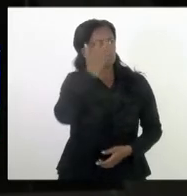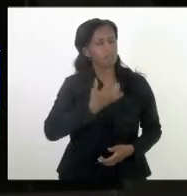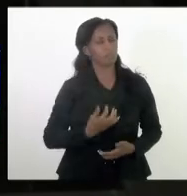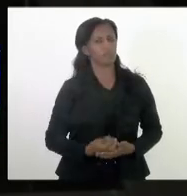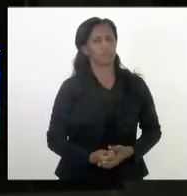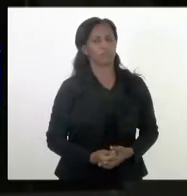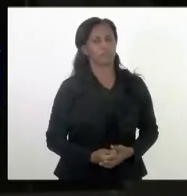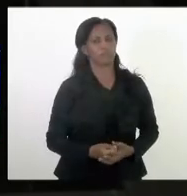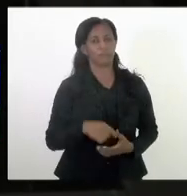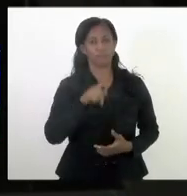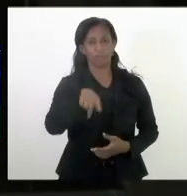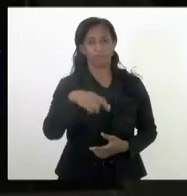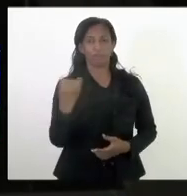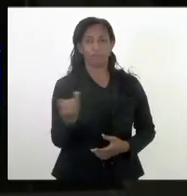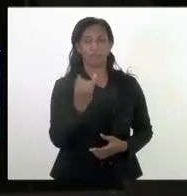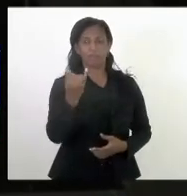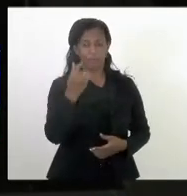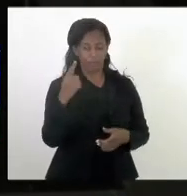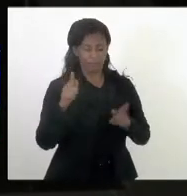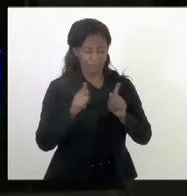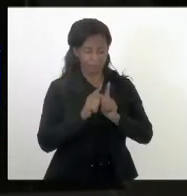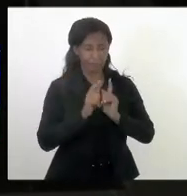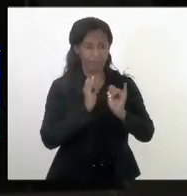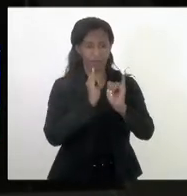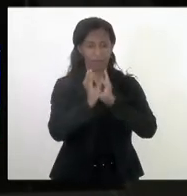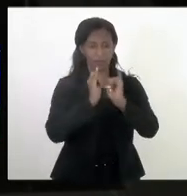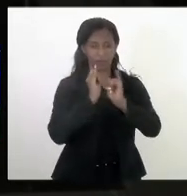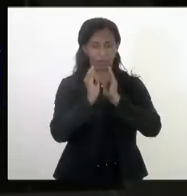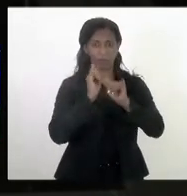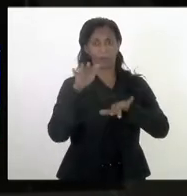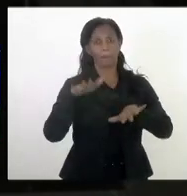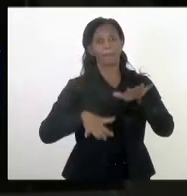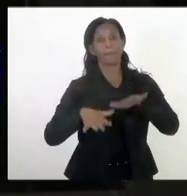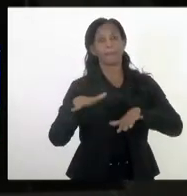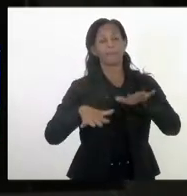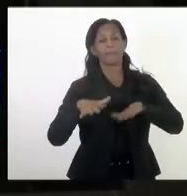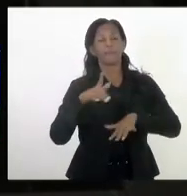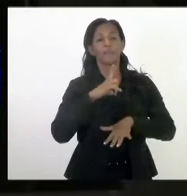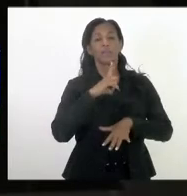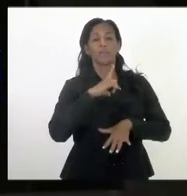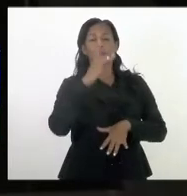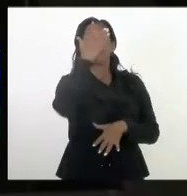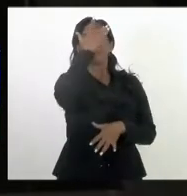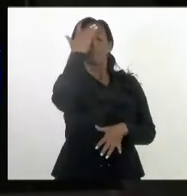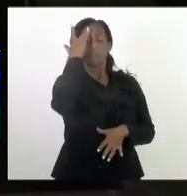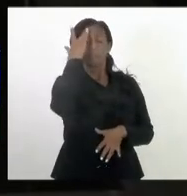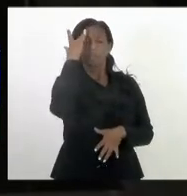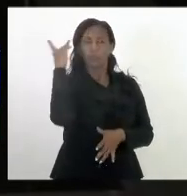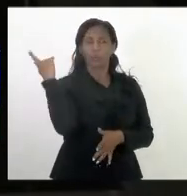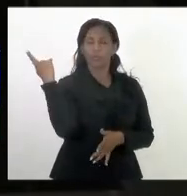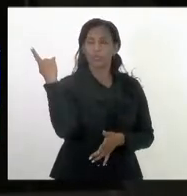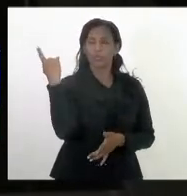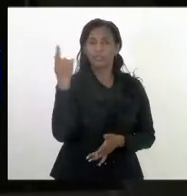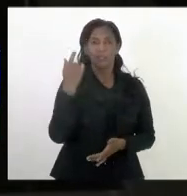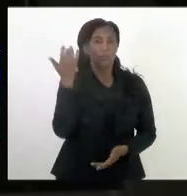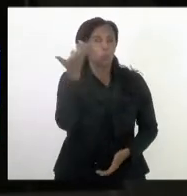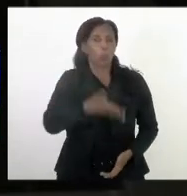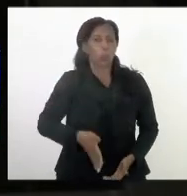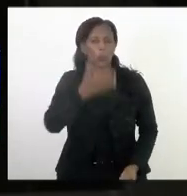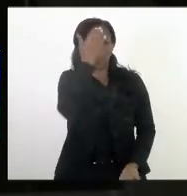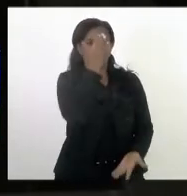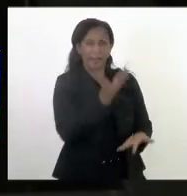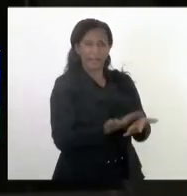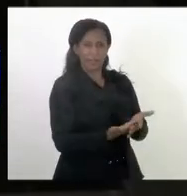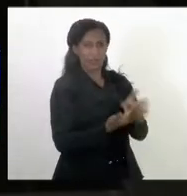aí, é importante a gente levantar dados, que ainda que hajam pessoas tentando desacreditar nos